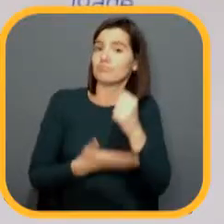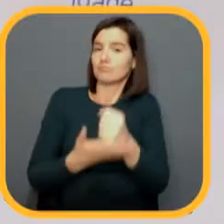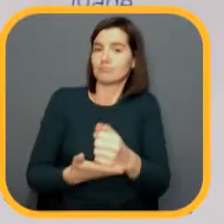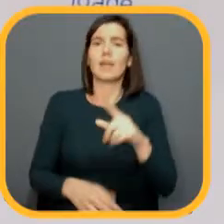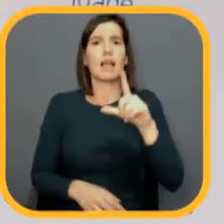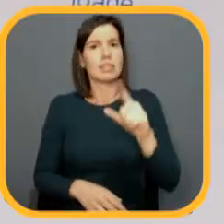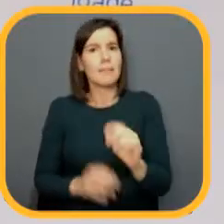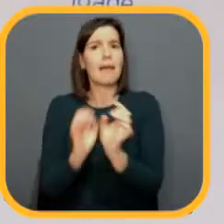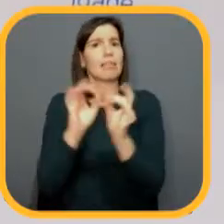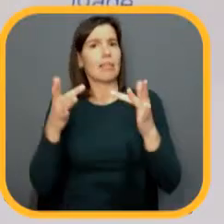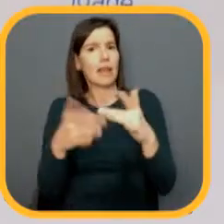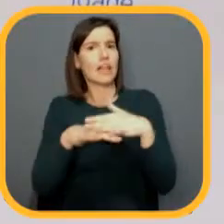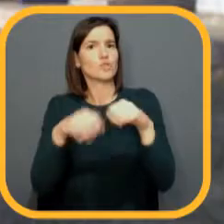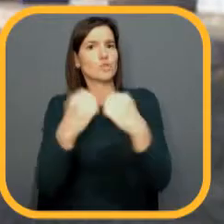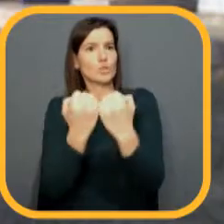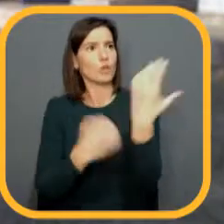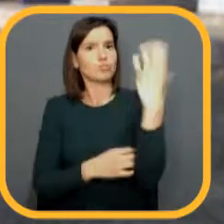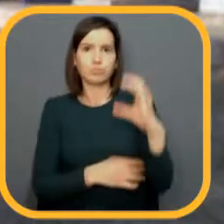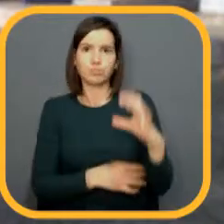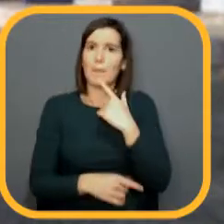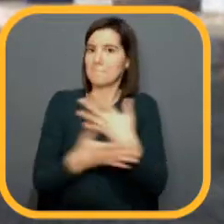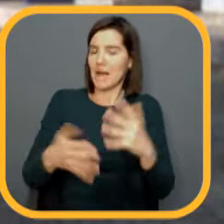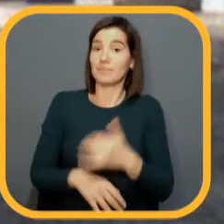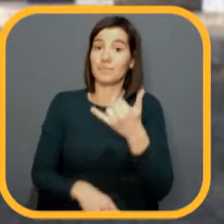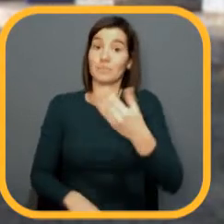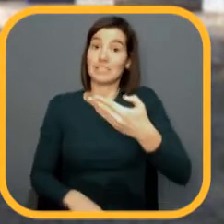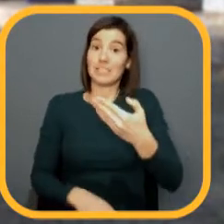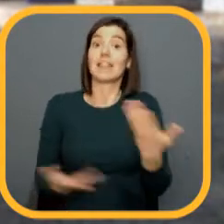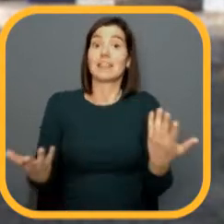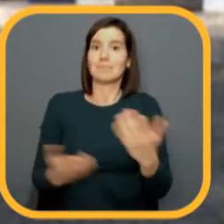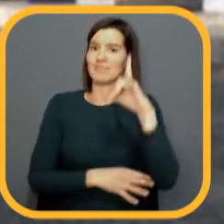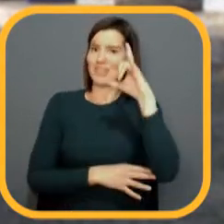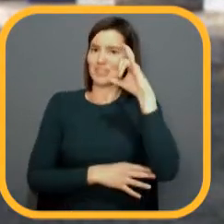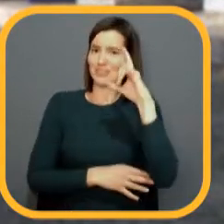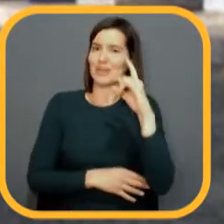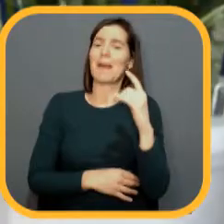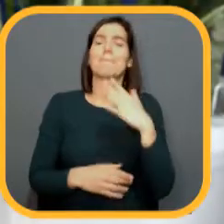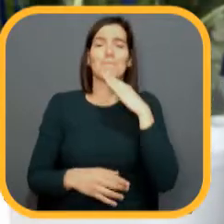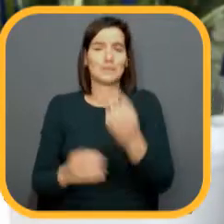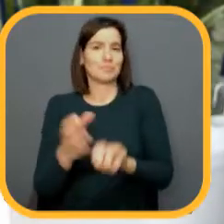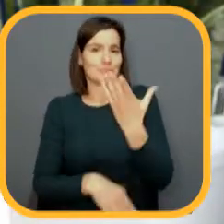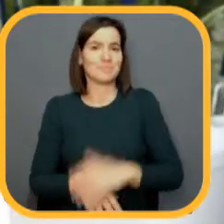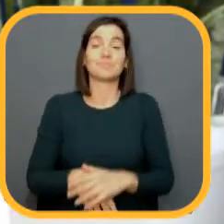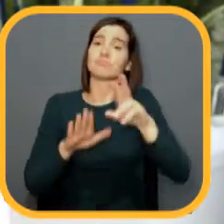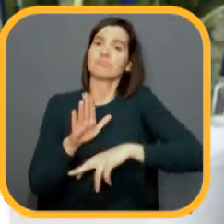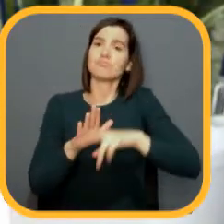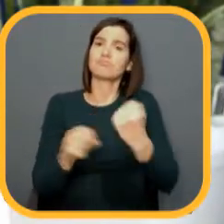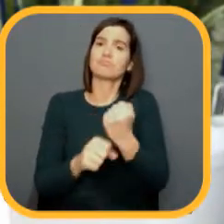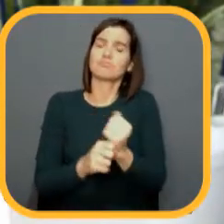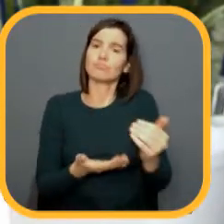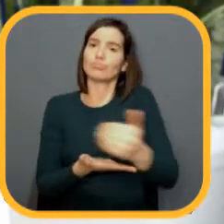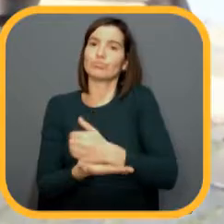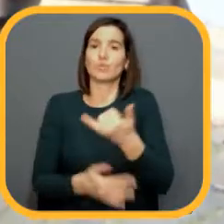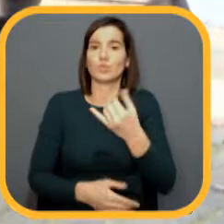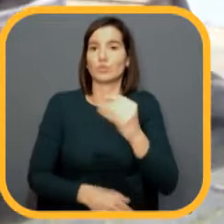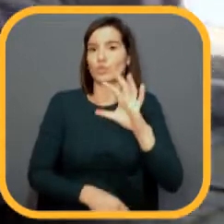Está também mais ativa nas redes sociais. Em 2017, foi criada uma conta da PSP no Instagram. De acordo com o relatório de atividades